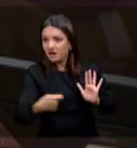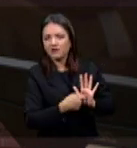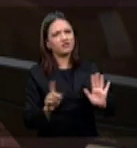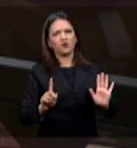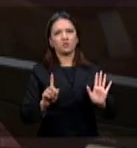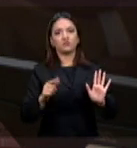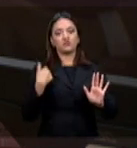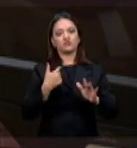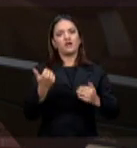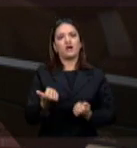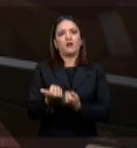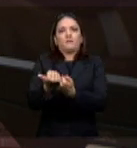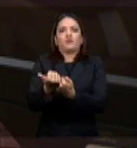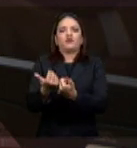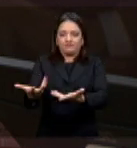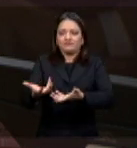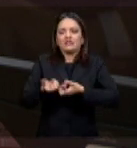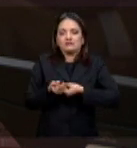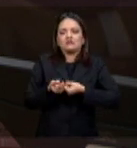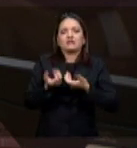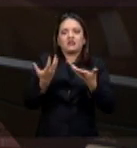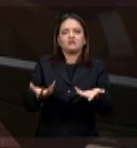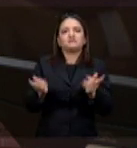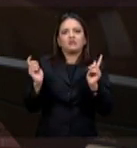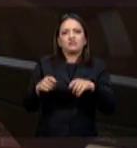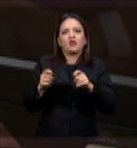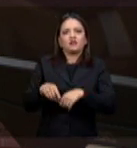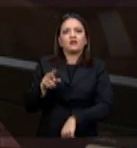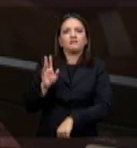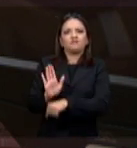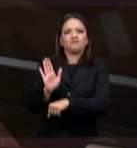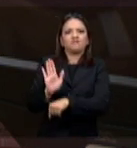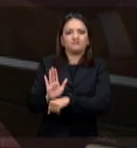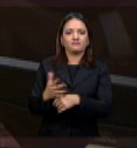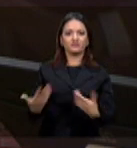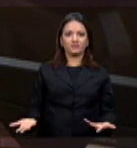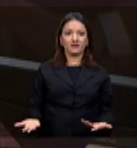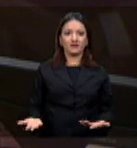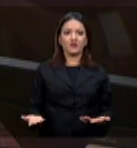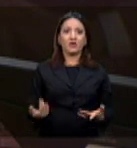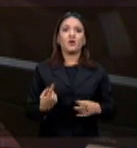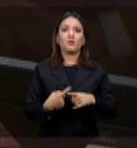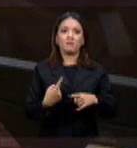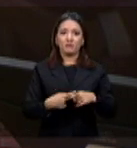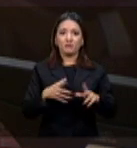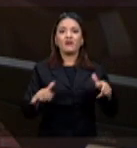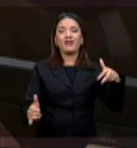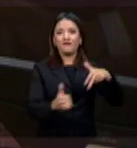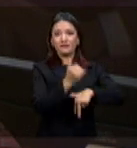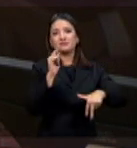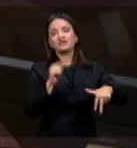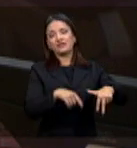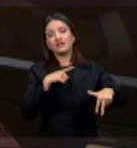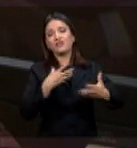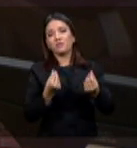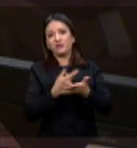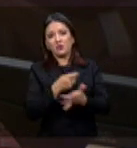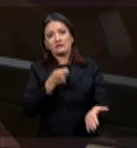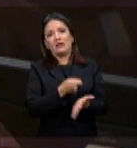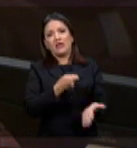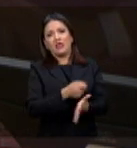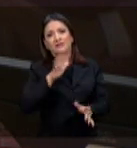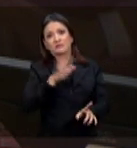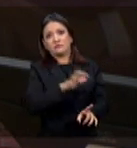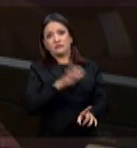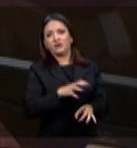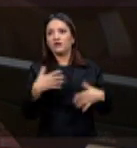para apoiar no que ela decidir. Porque eu digo que uma vítima de abuso sexual já foi forçada a coisas demais. Então, ela tem que saber